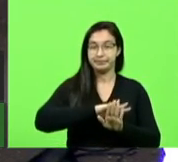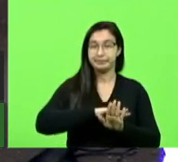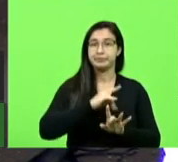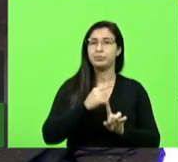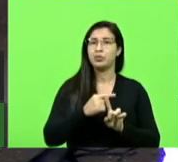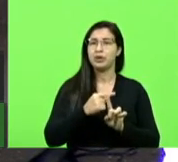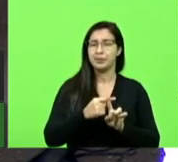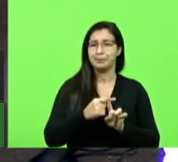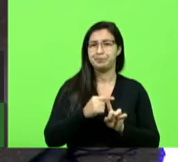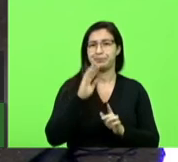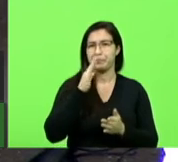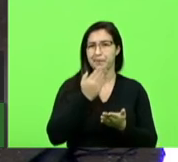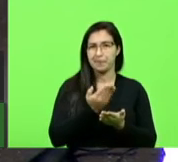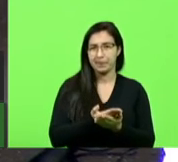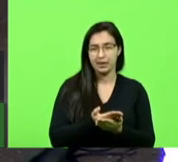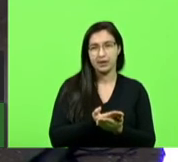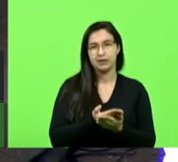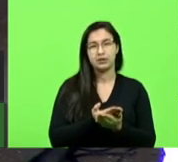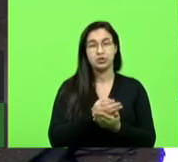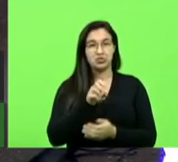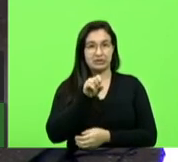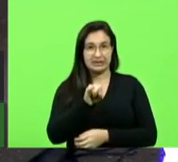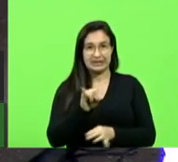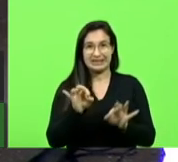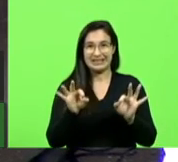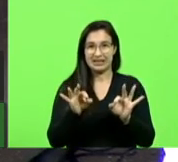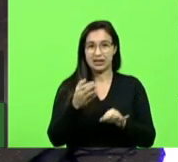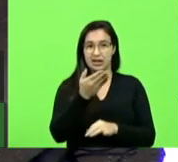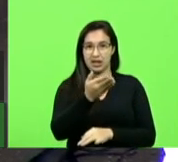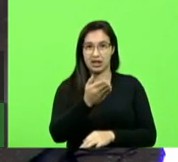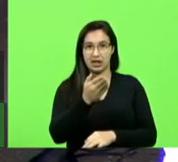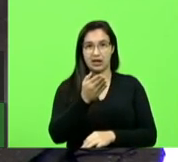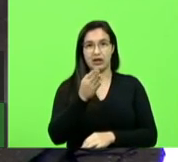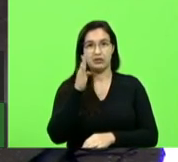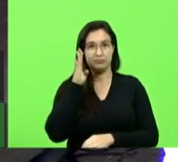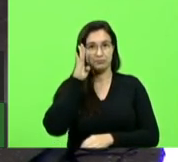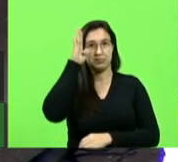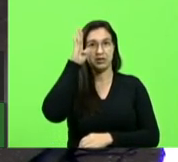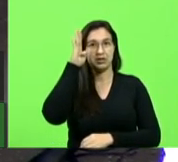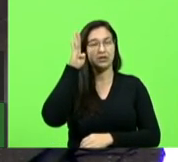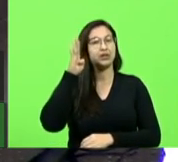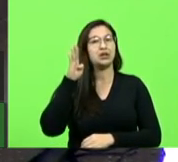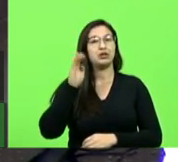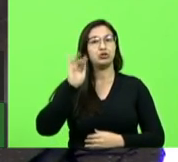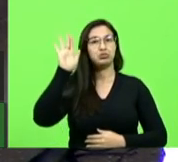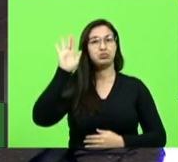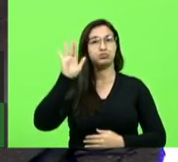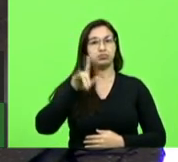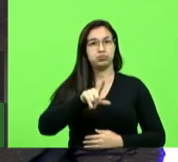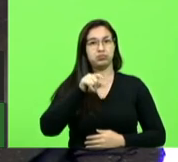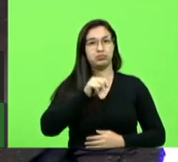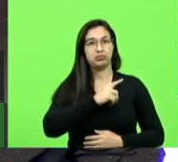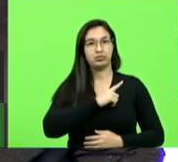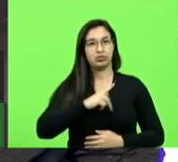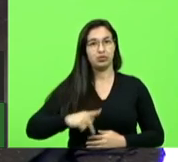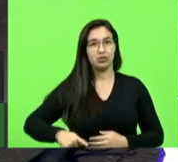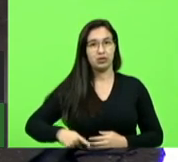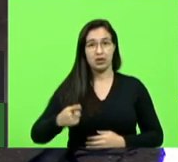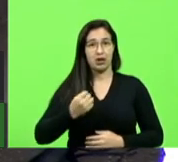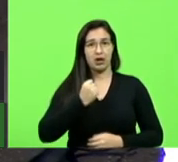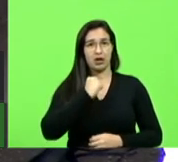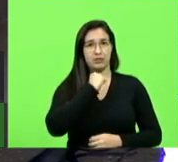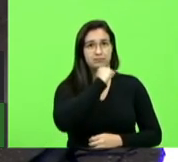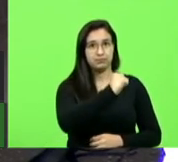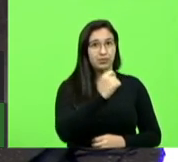acredito que, se não fosse ele candidato à presidência da República naquele dia, ele não levaria a facada dele, isso é ponto, se ele